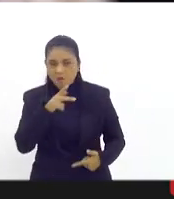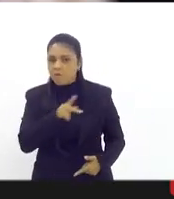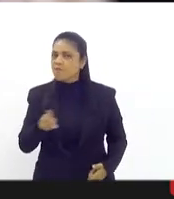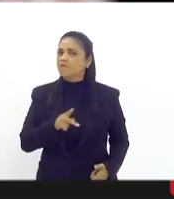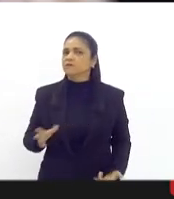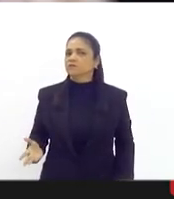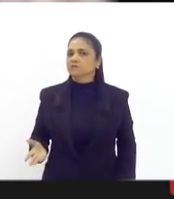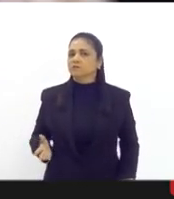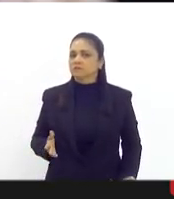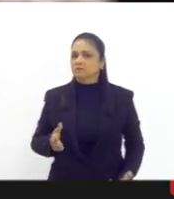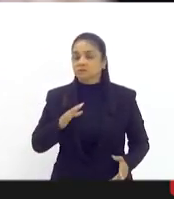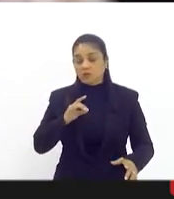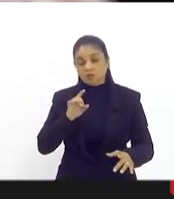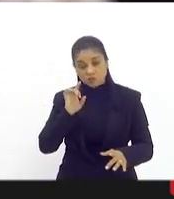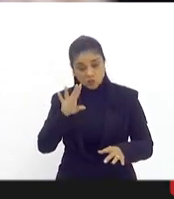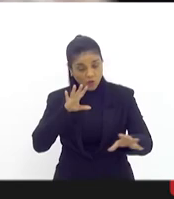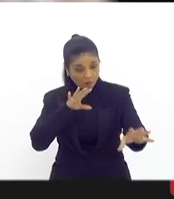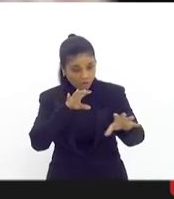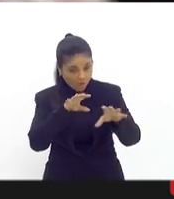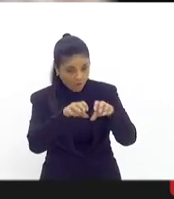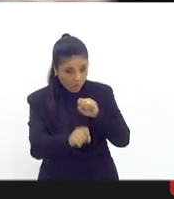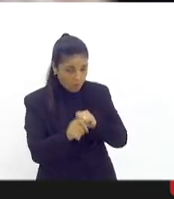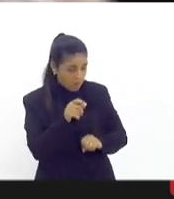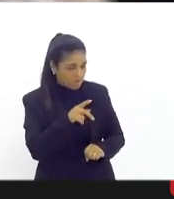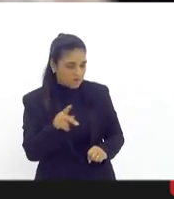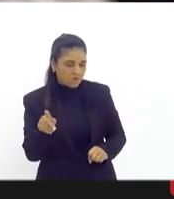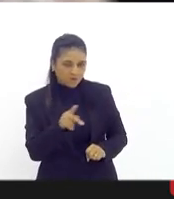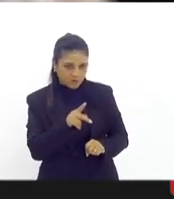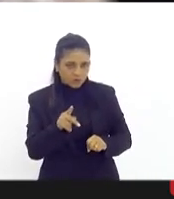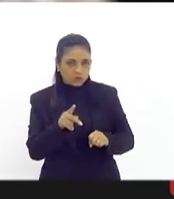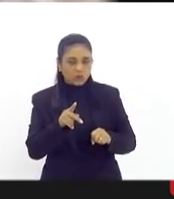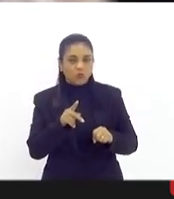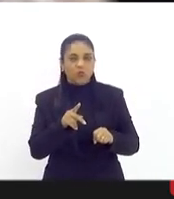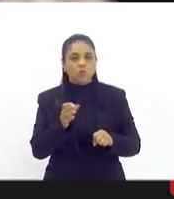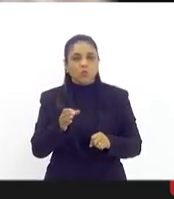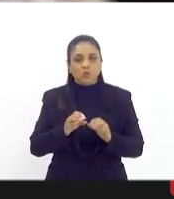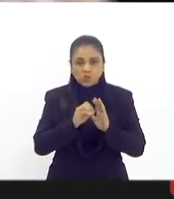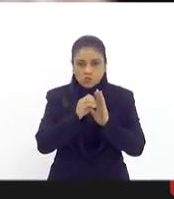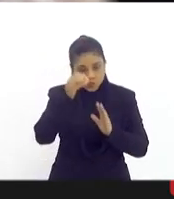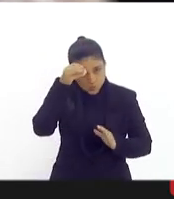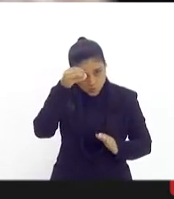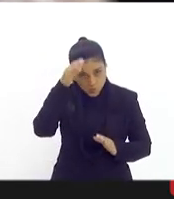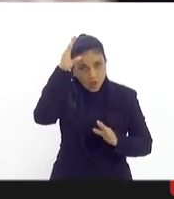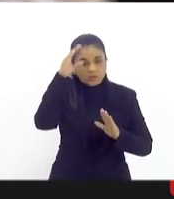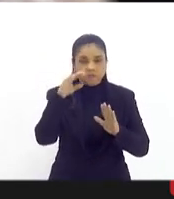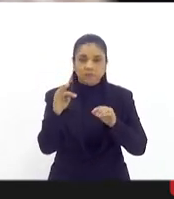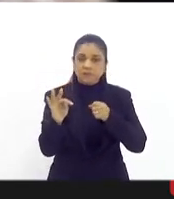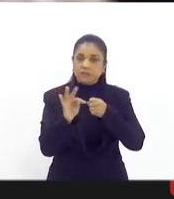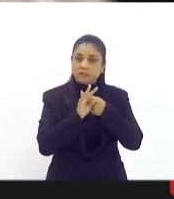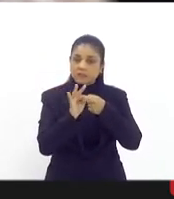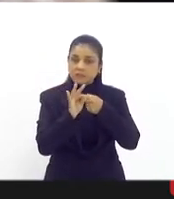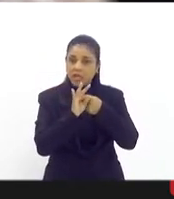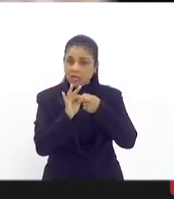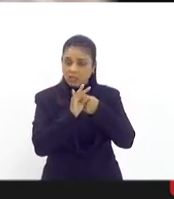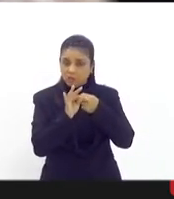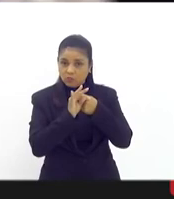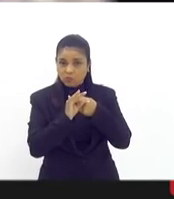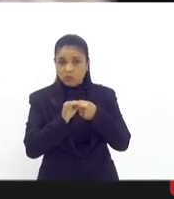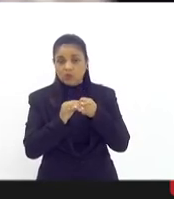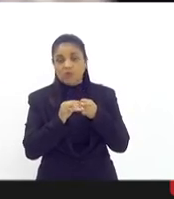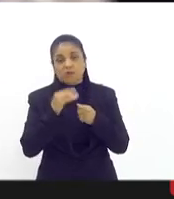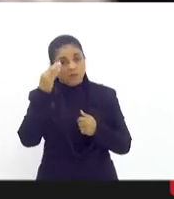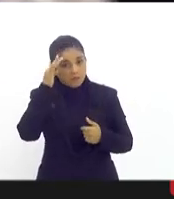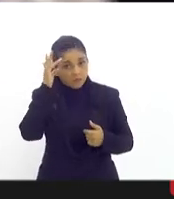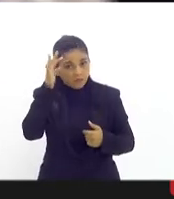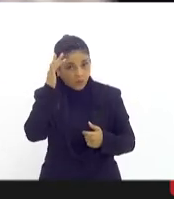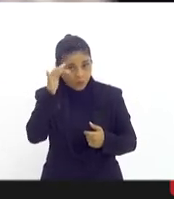apenas formar professores com conhecimento técnico e teórico, a gente precisa, de fato, empoderar esses professores porque eles vão enfrentar